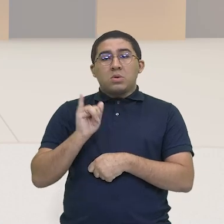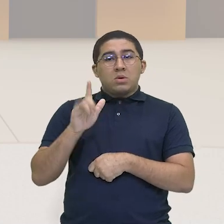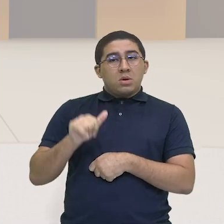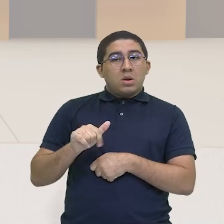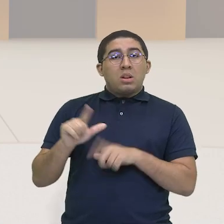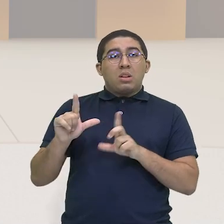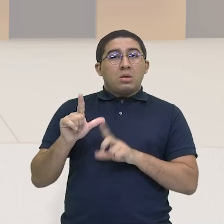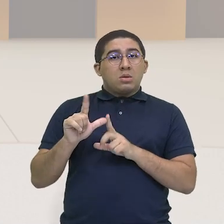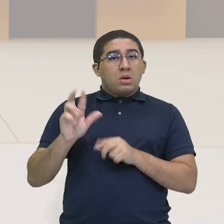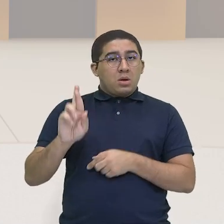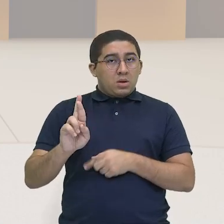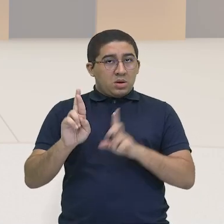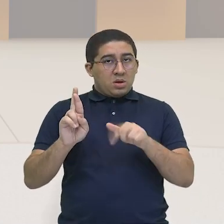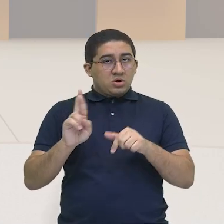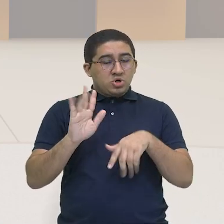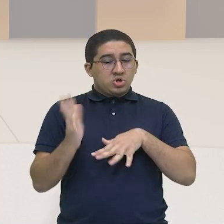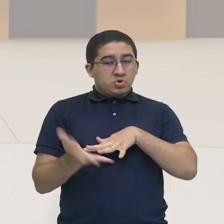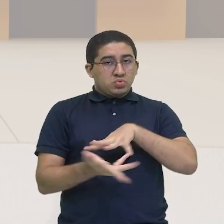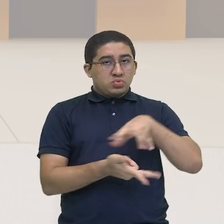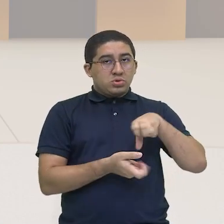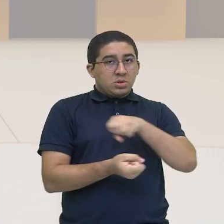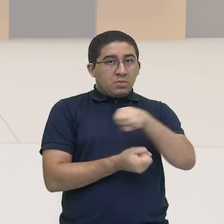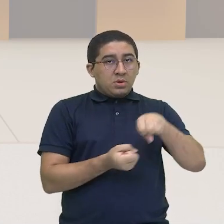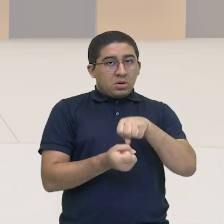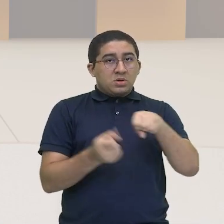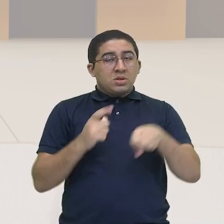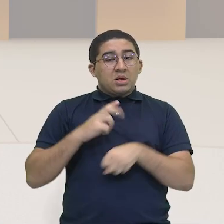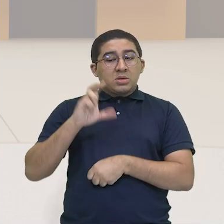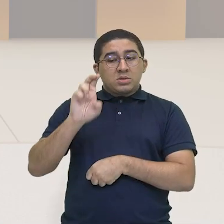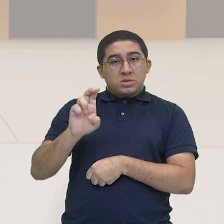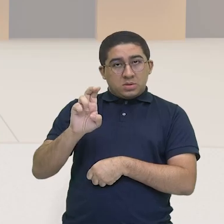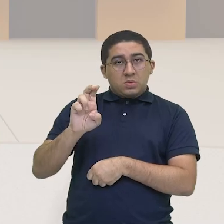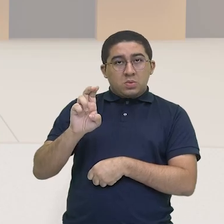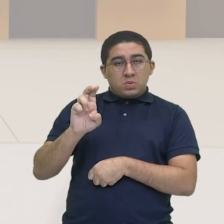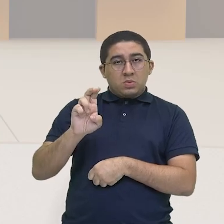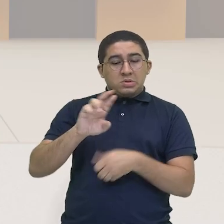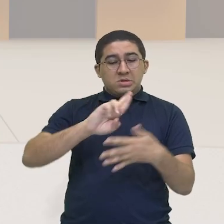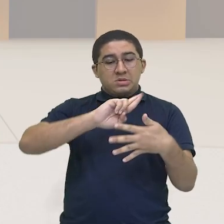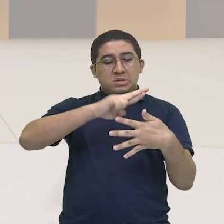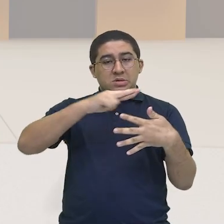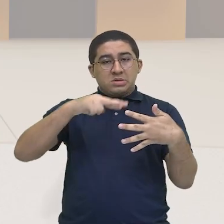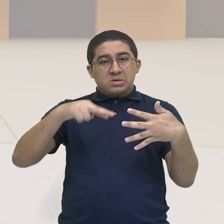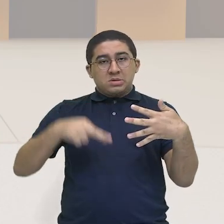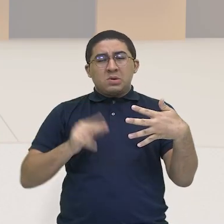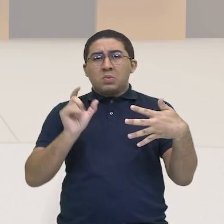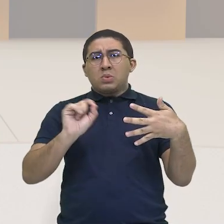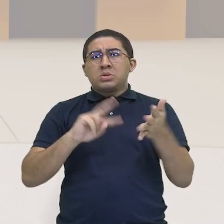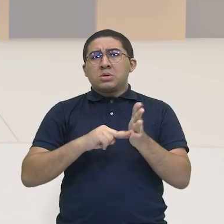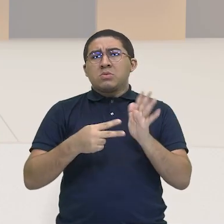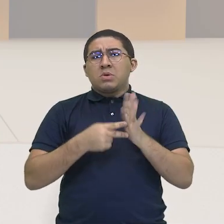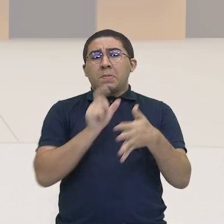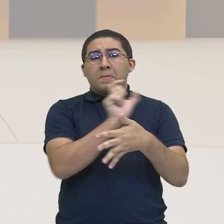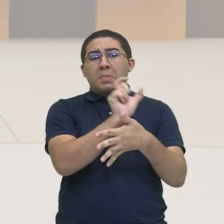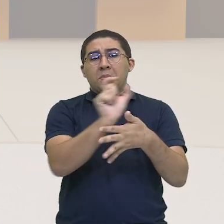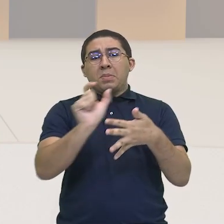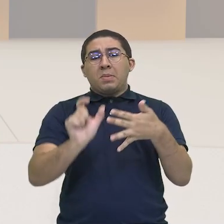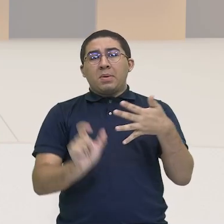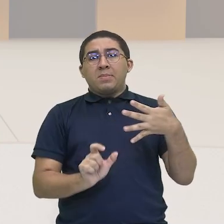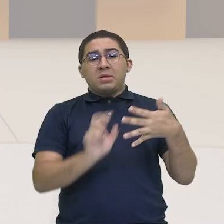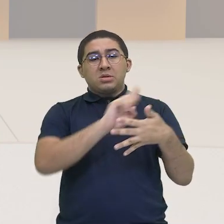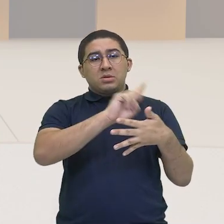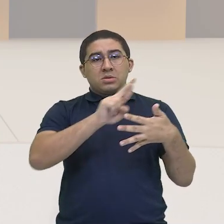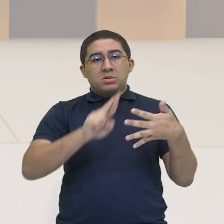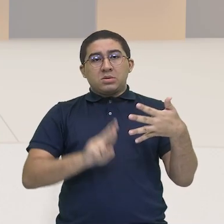sustentabilidade, chamados de 5R, né, que é a sustentabilidade ambiental. O que isso significa? Essa